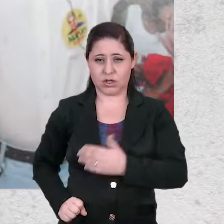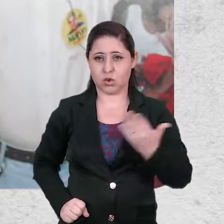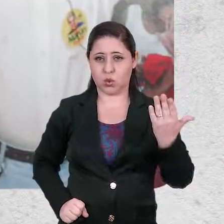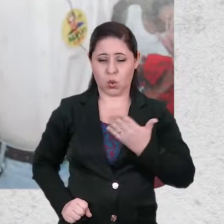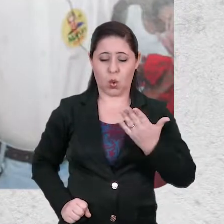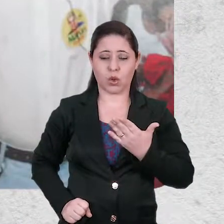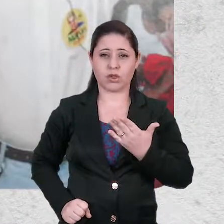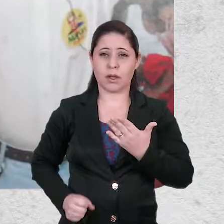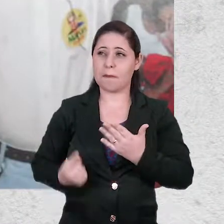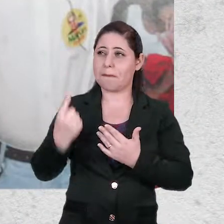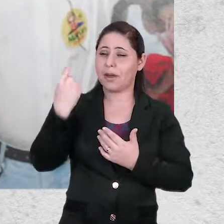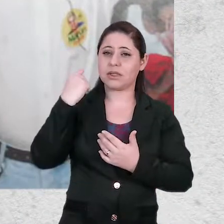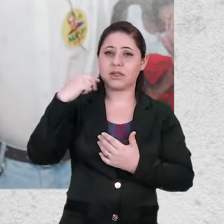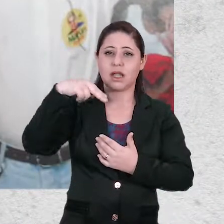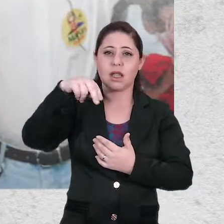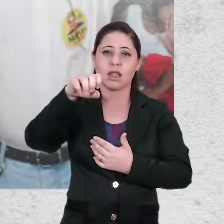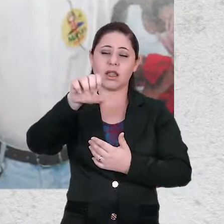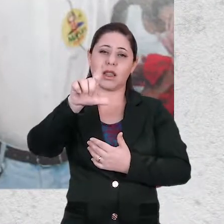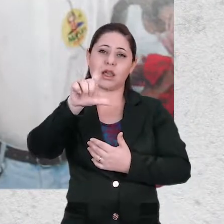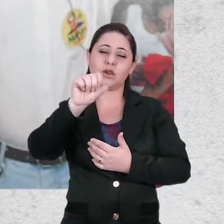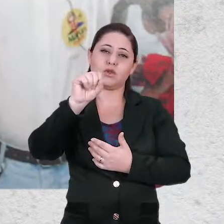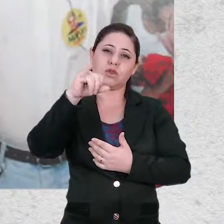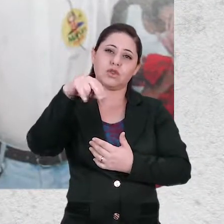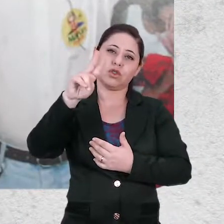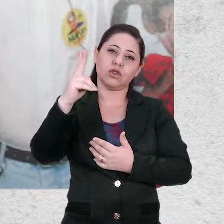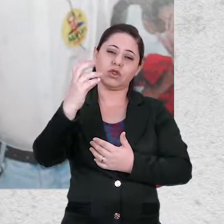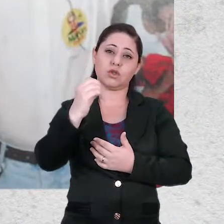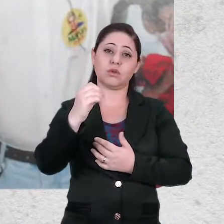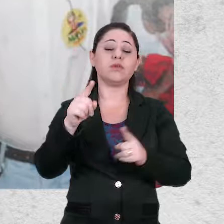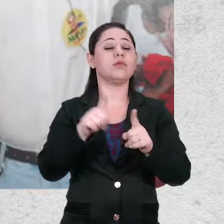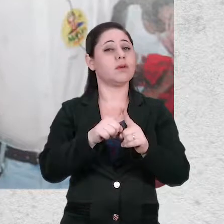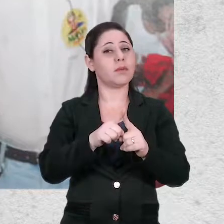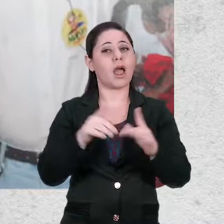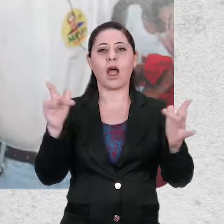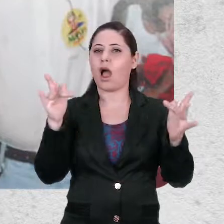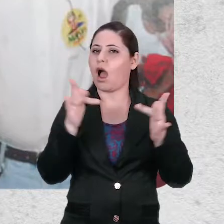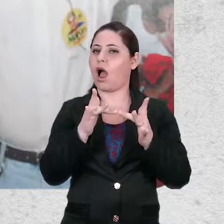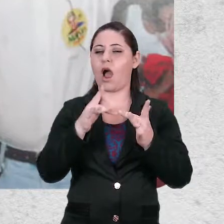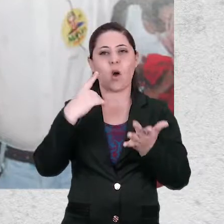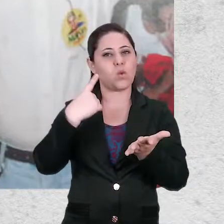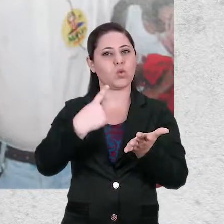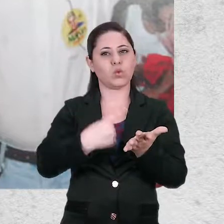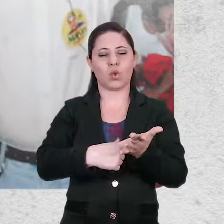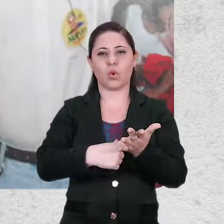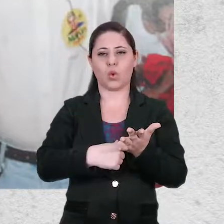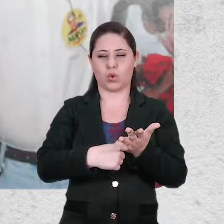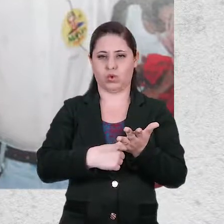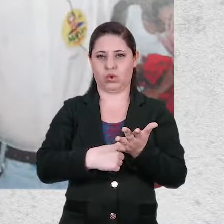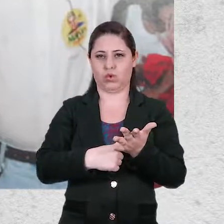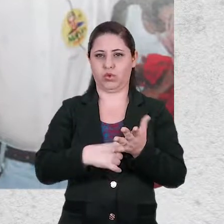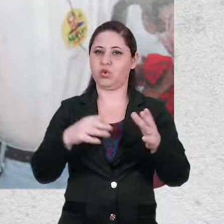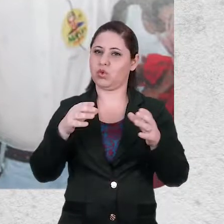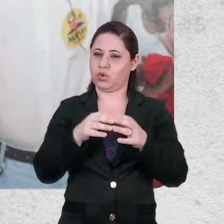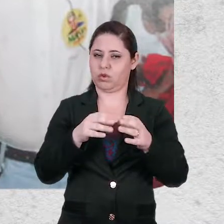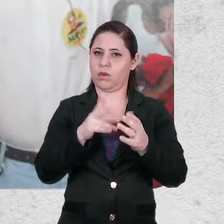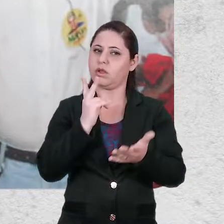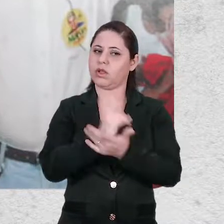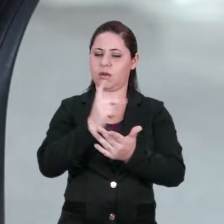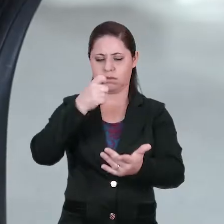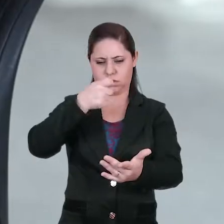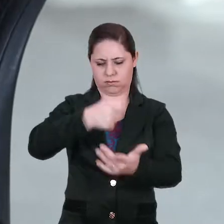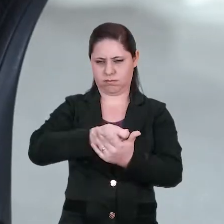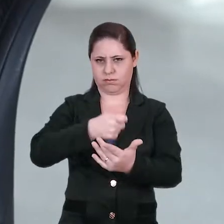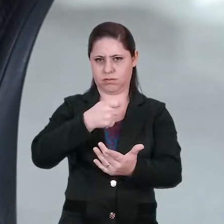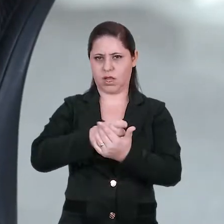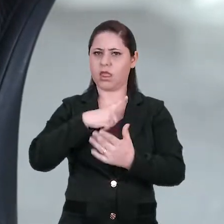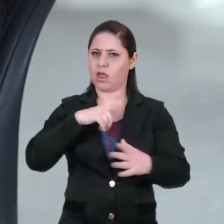Nelsinho Trade. Também foi outro acordo de lideranças. Eu sou muito... disciplinada. Sempre fui disciplinada. Eu